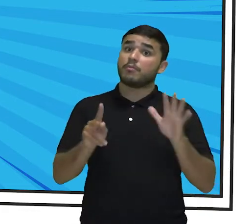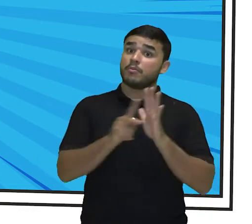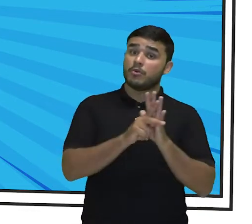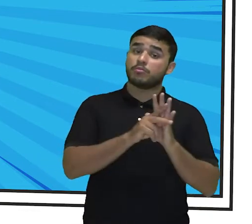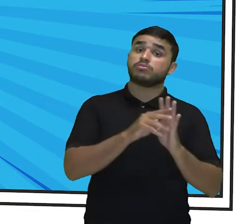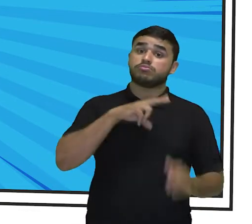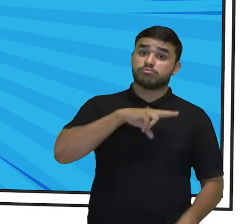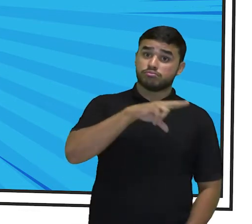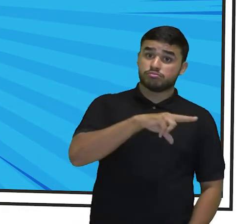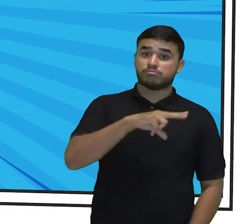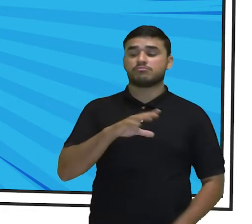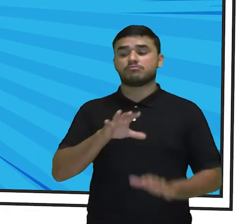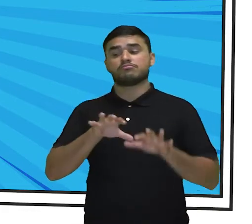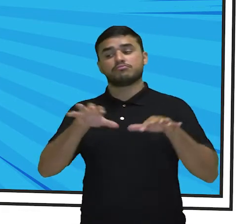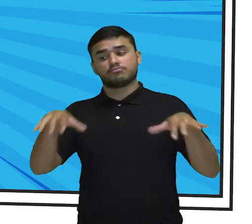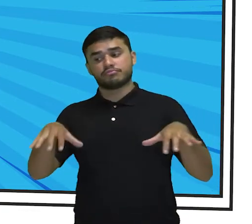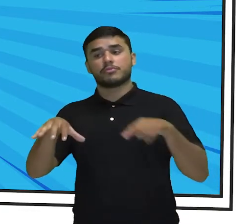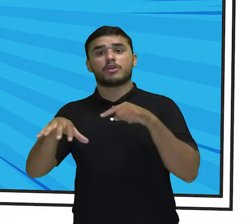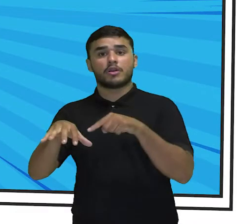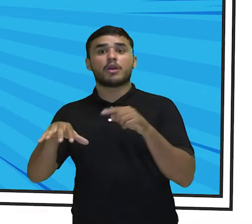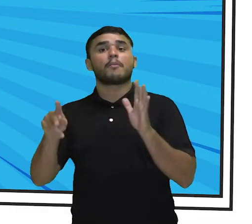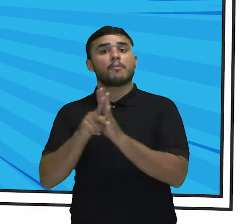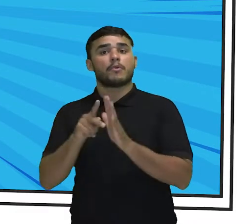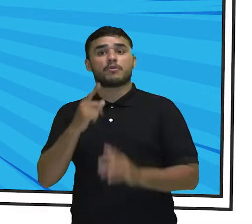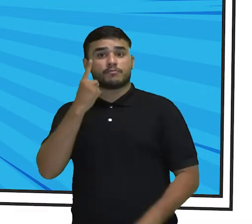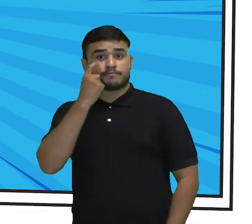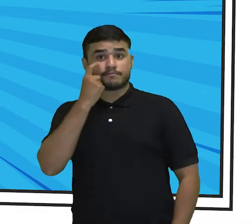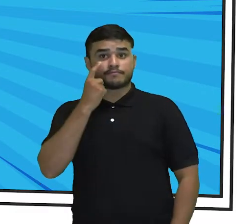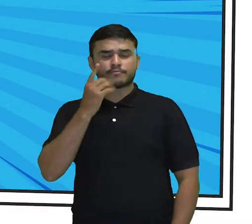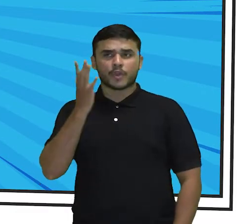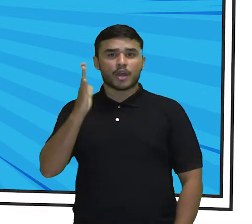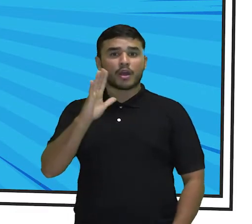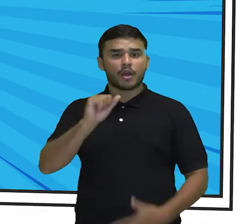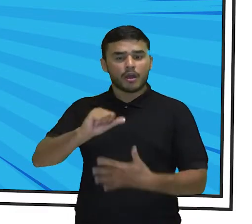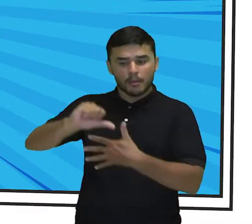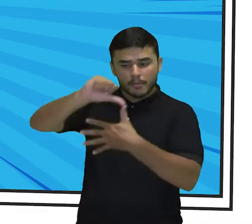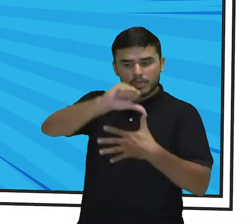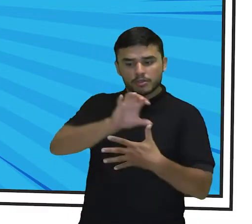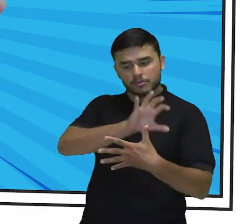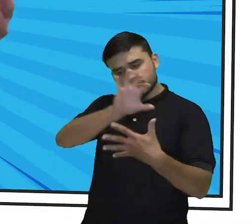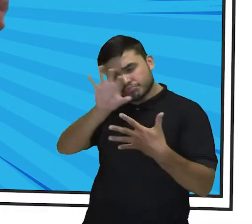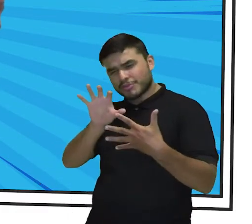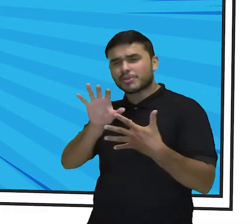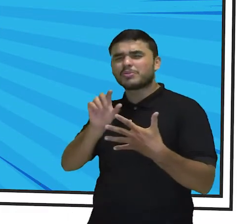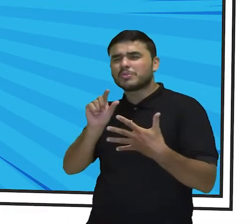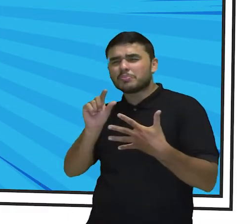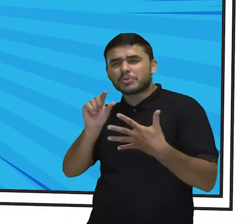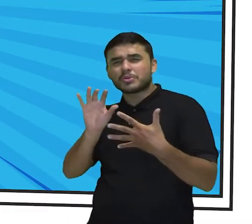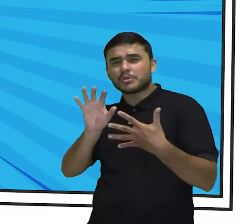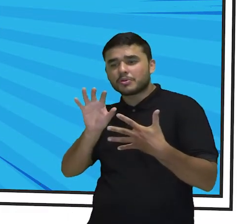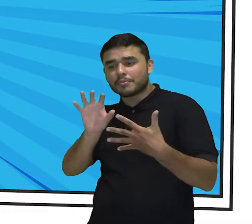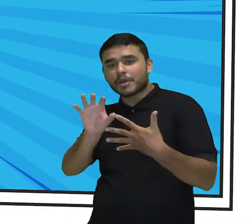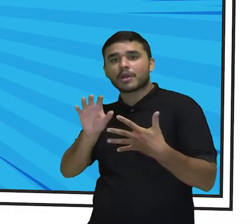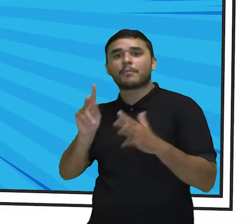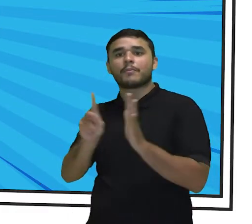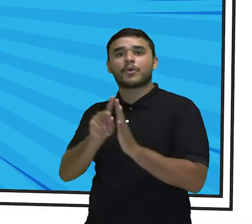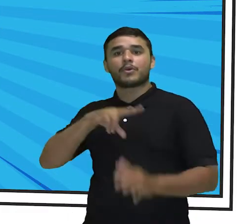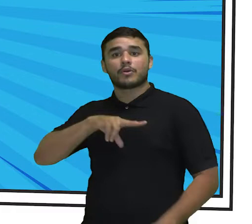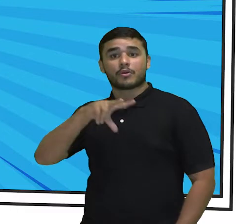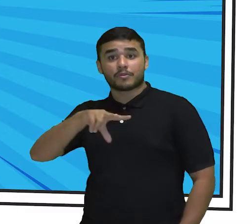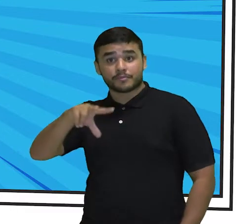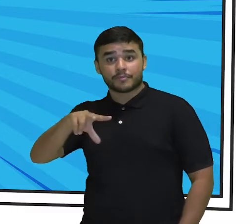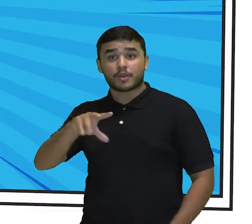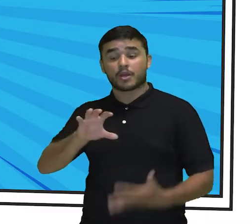A parte de Portugal era apenas uma ponta da América do Sul. E essa parte de Portugal é o Brasil, que vai começar